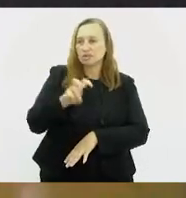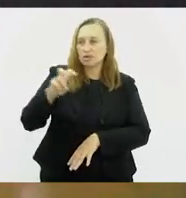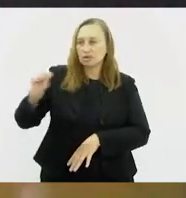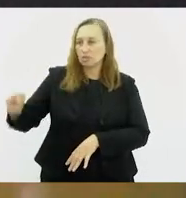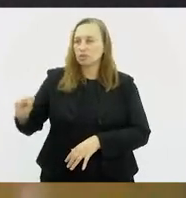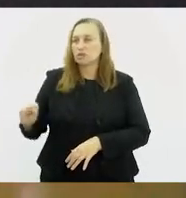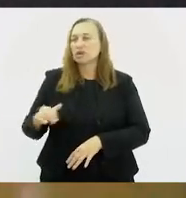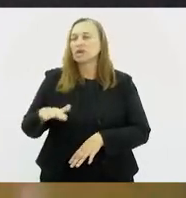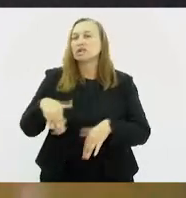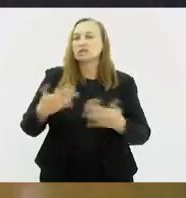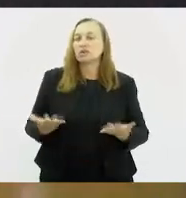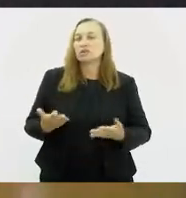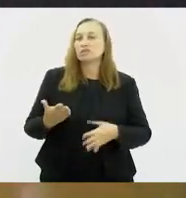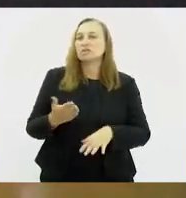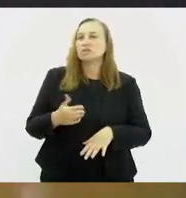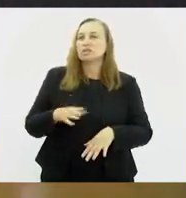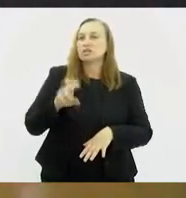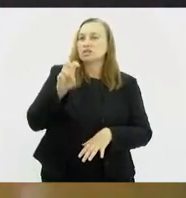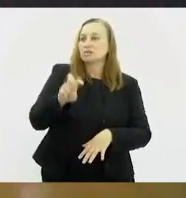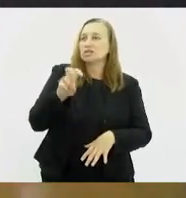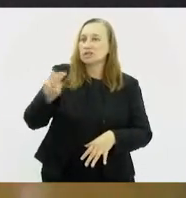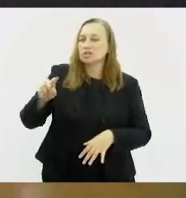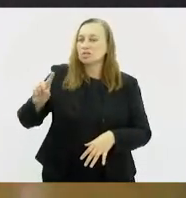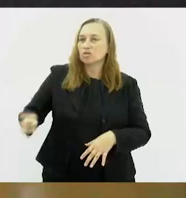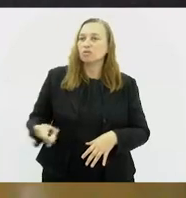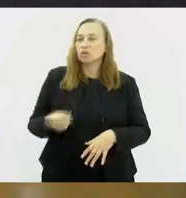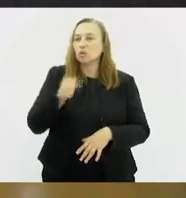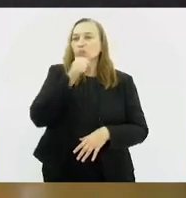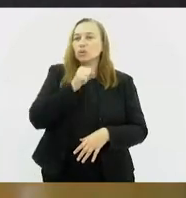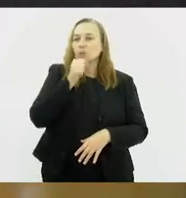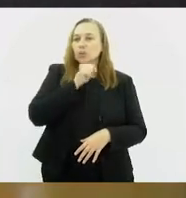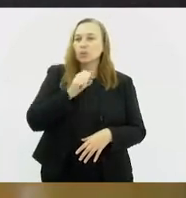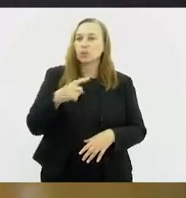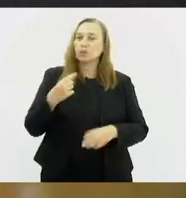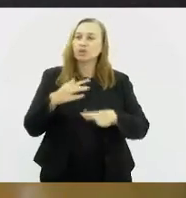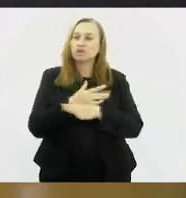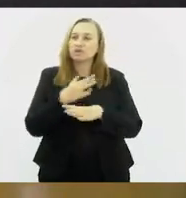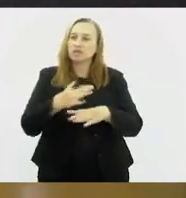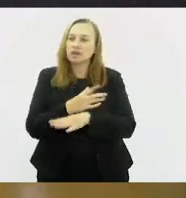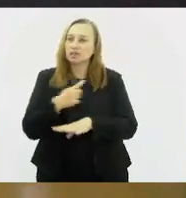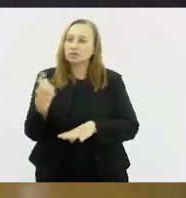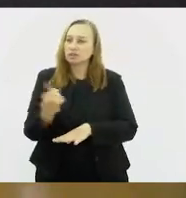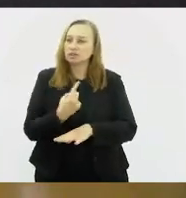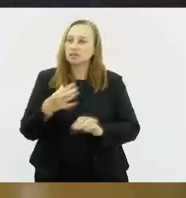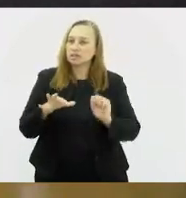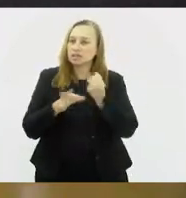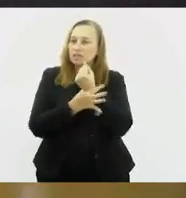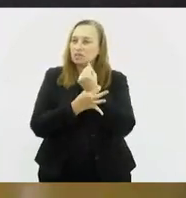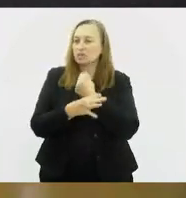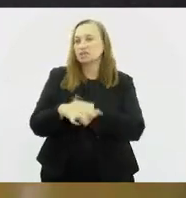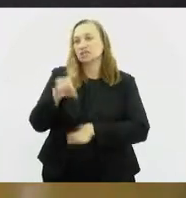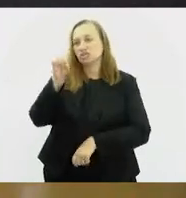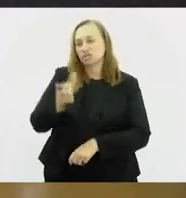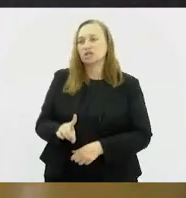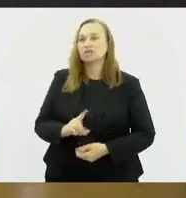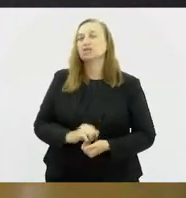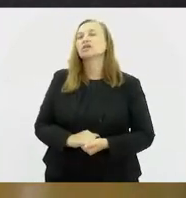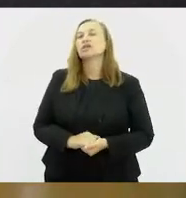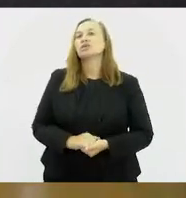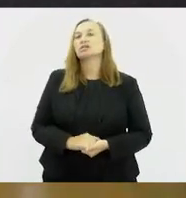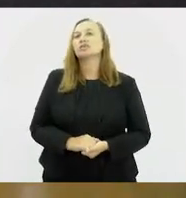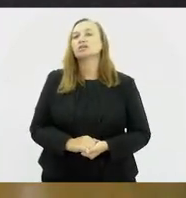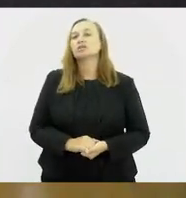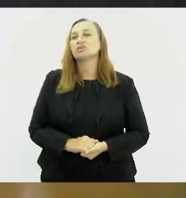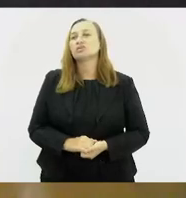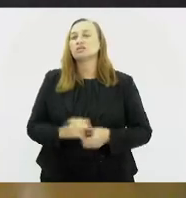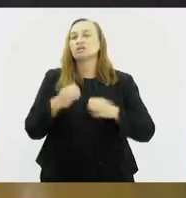de 55 mil idosos na nossa cidade tentando garantir os seus direitos. E quando a gente vem para uma